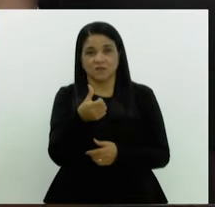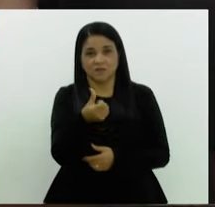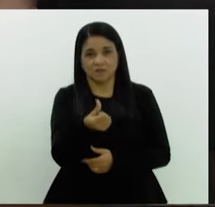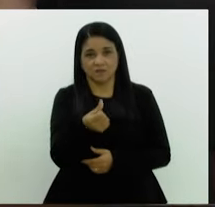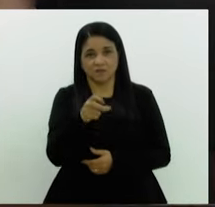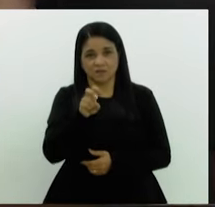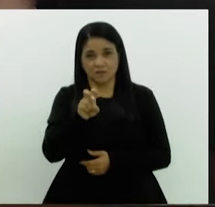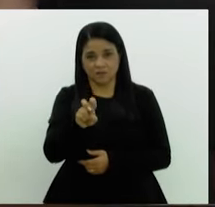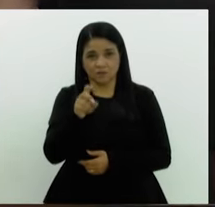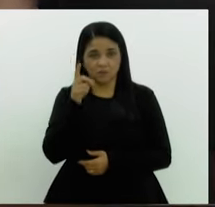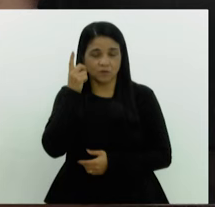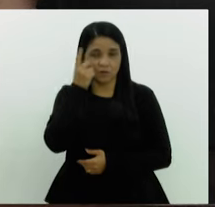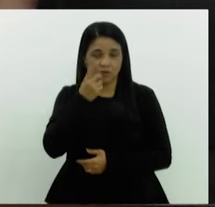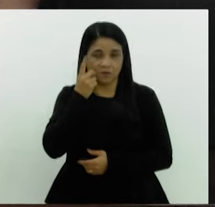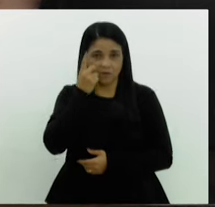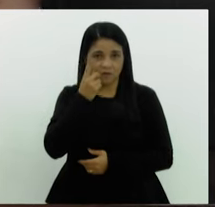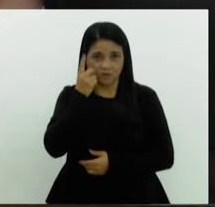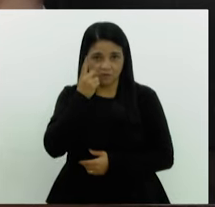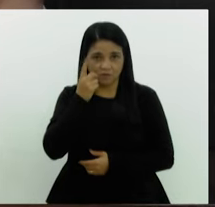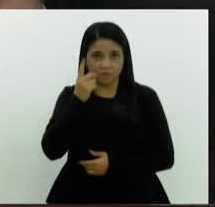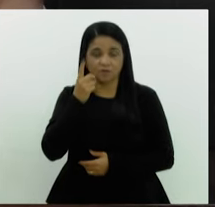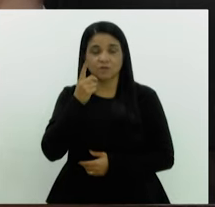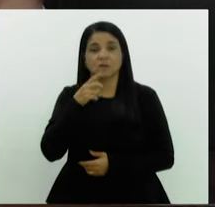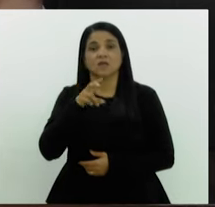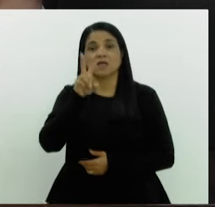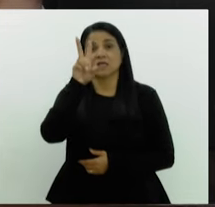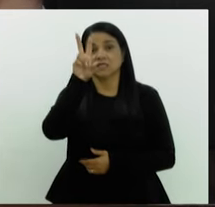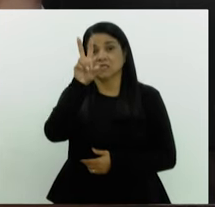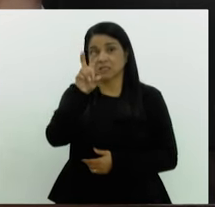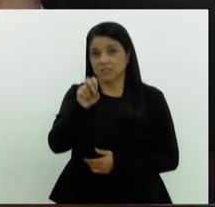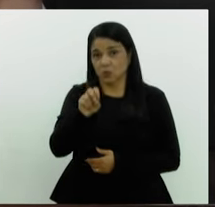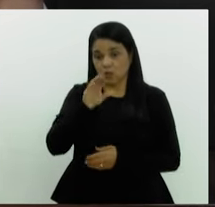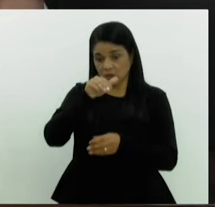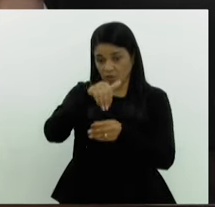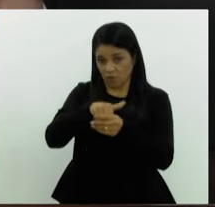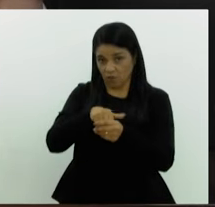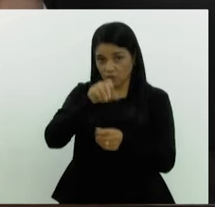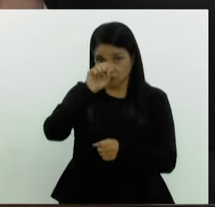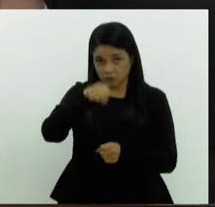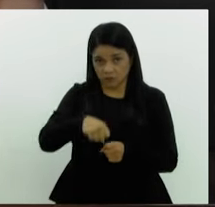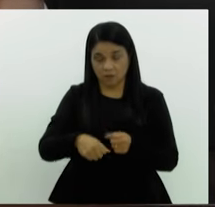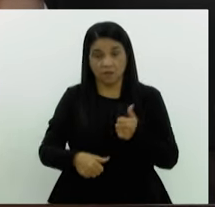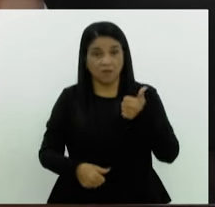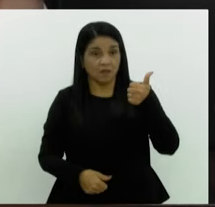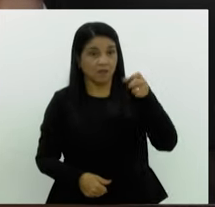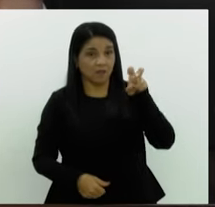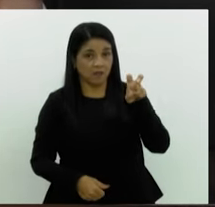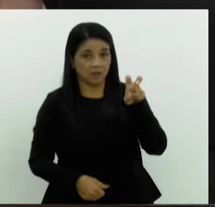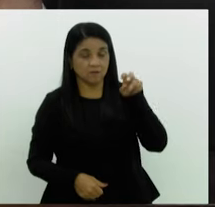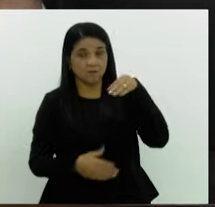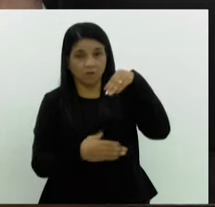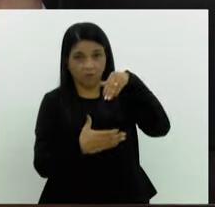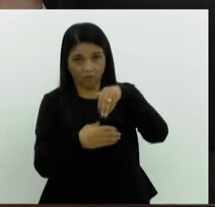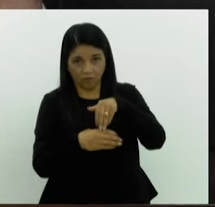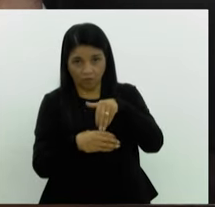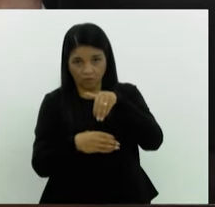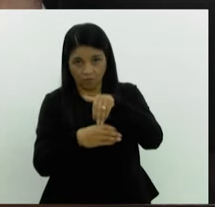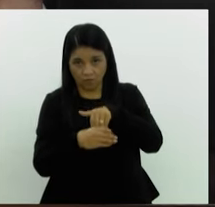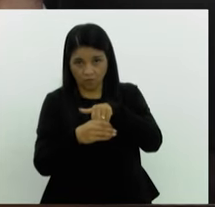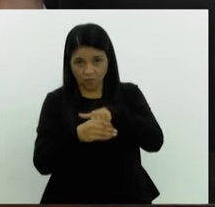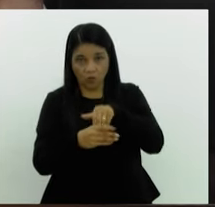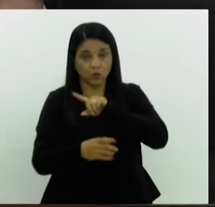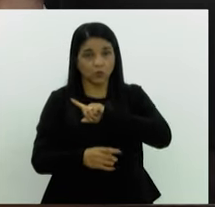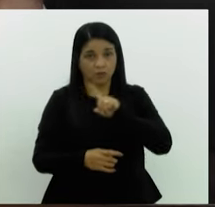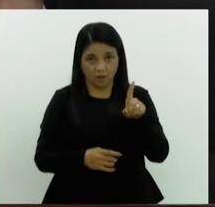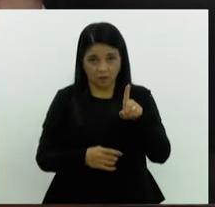65 deputados, 50 votos sim, 15 votos não. O projeto